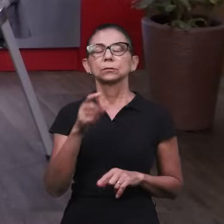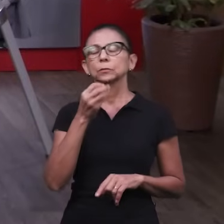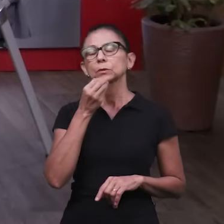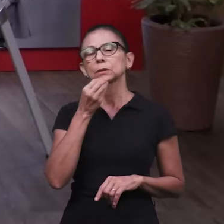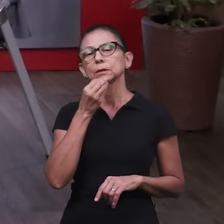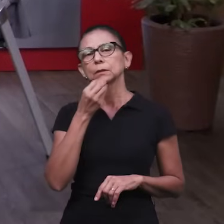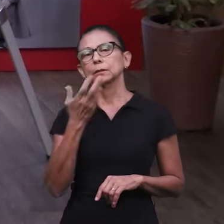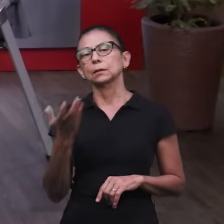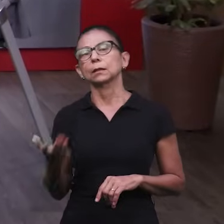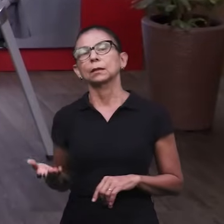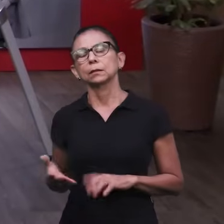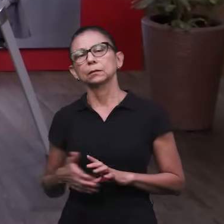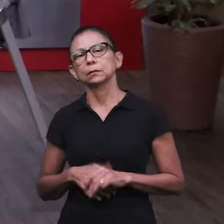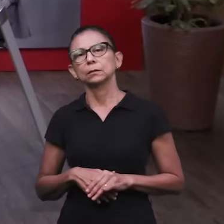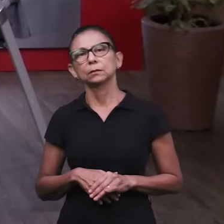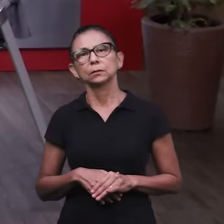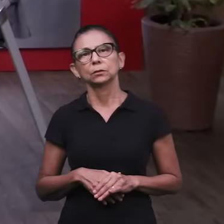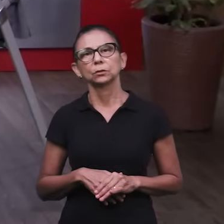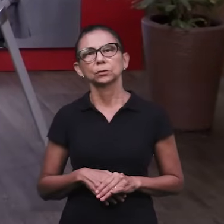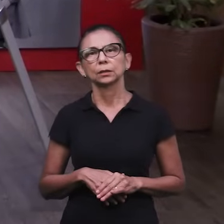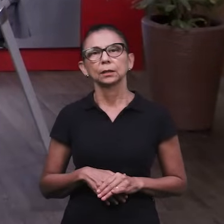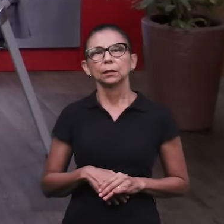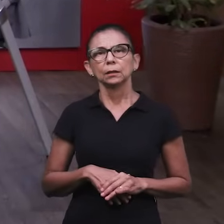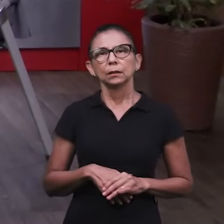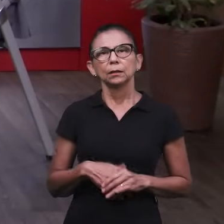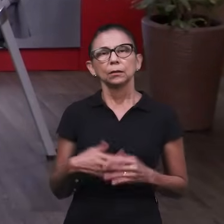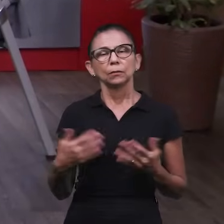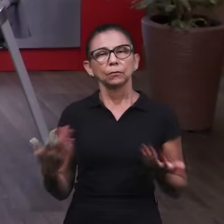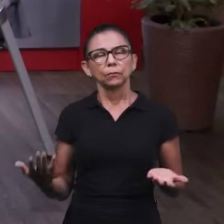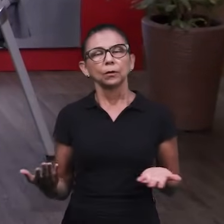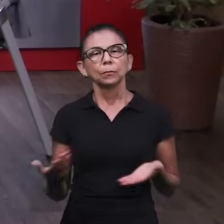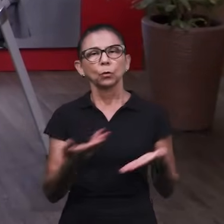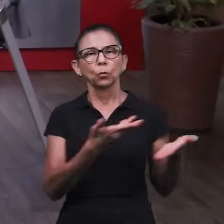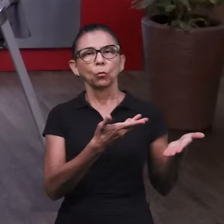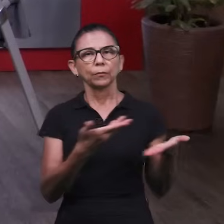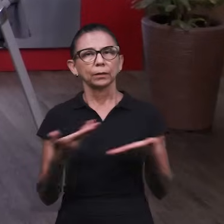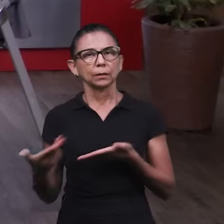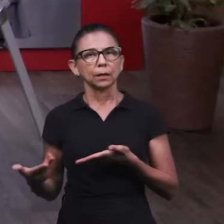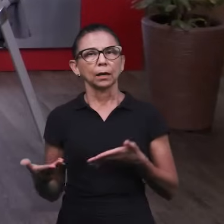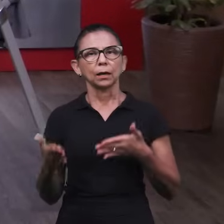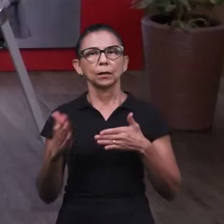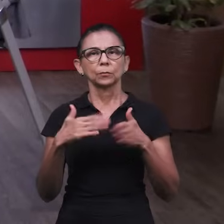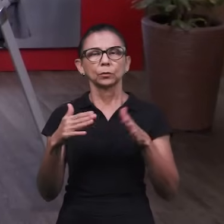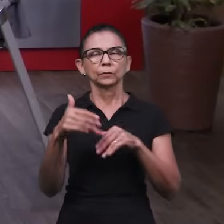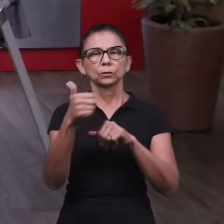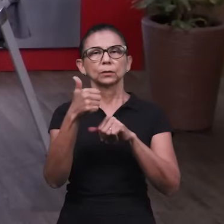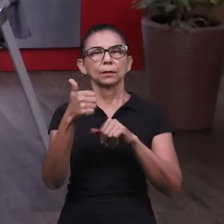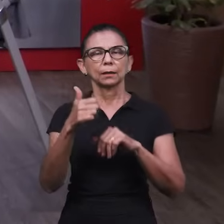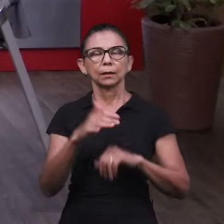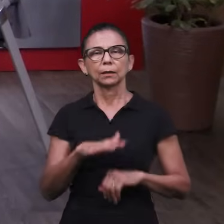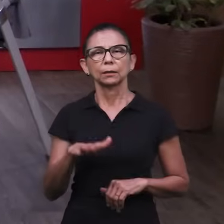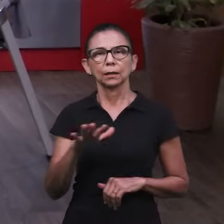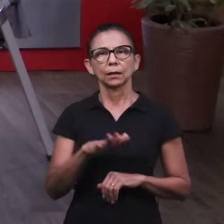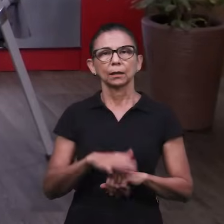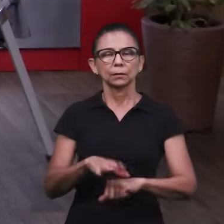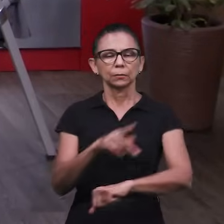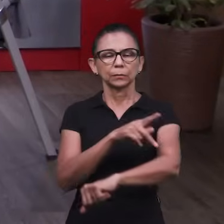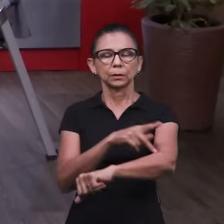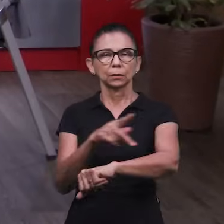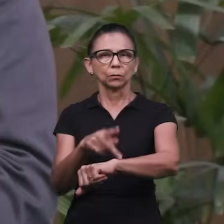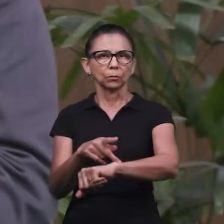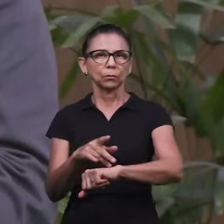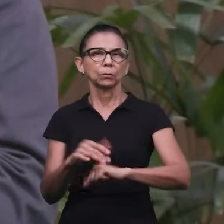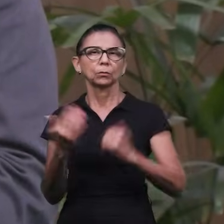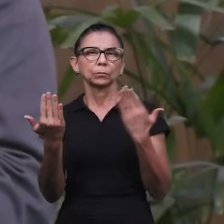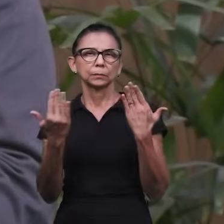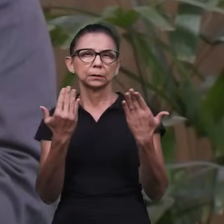oportunidades, certamente faremos aqui nesse programa, de trazer até pedagogos aqui, psicopedagogos, né? Para dar essa